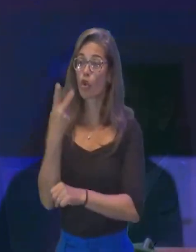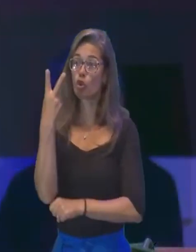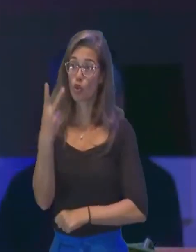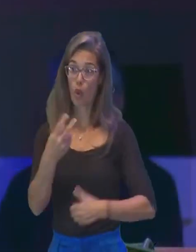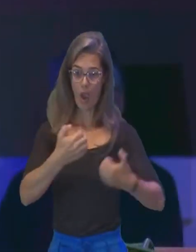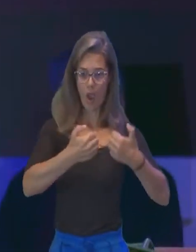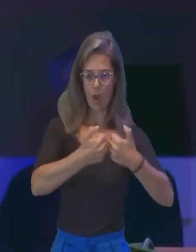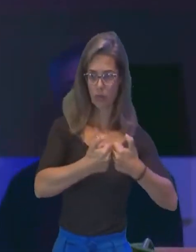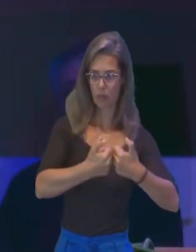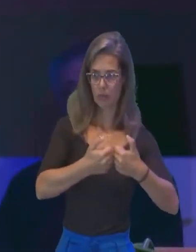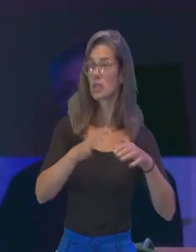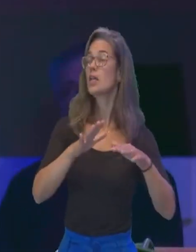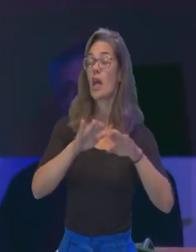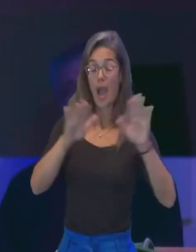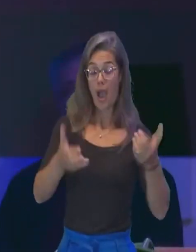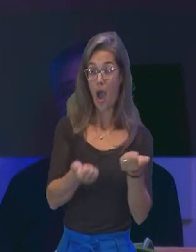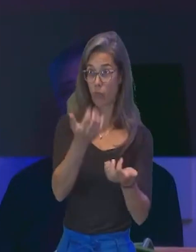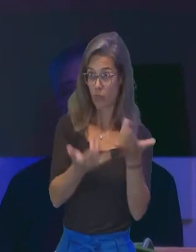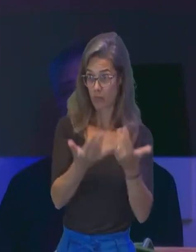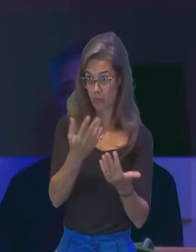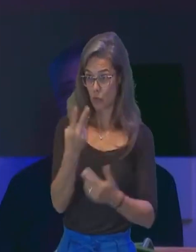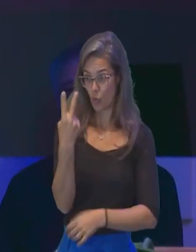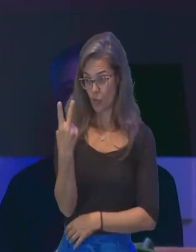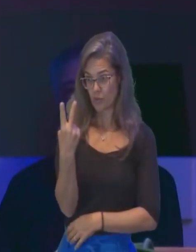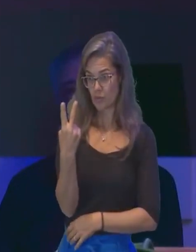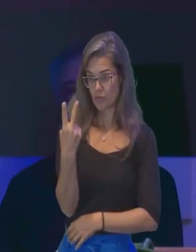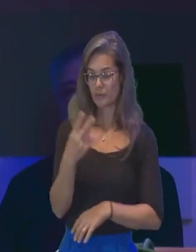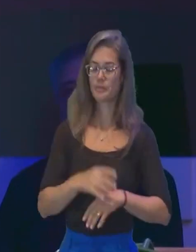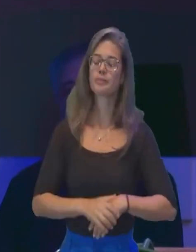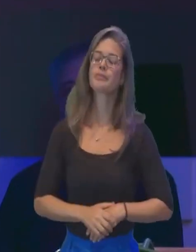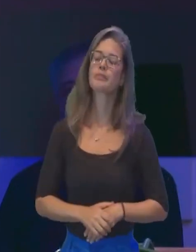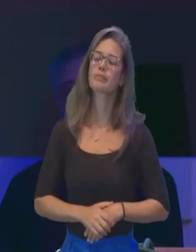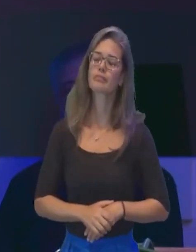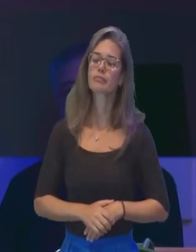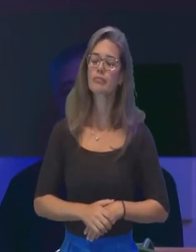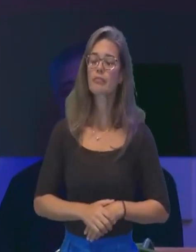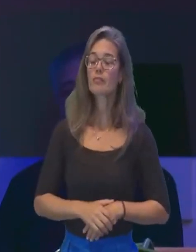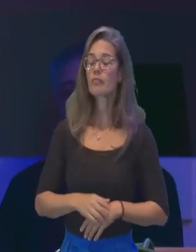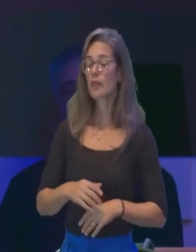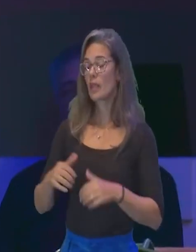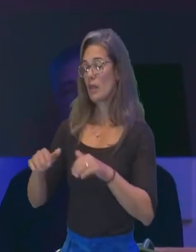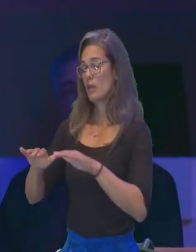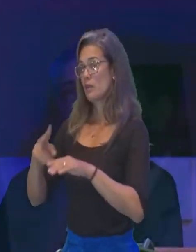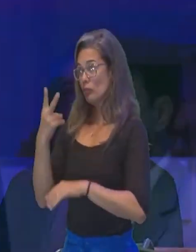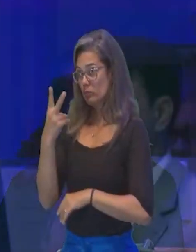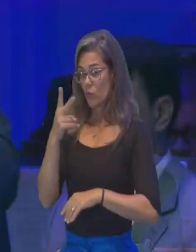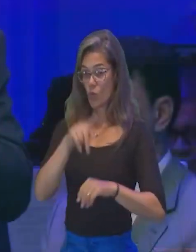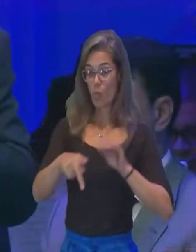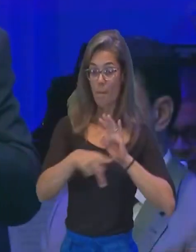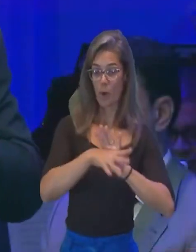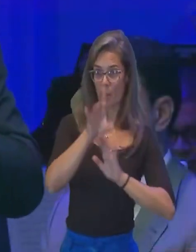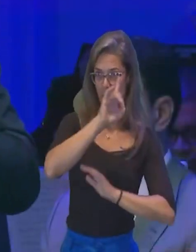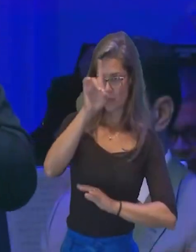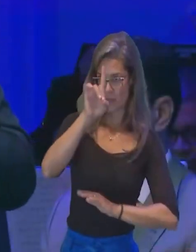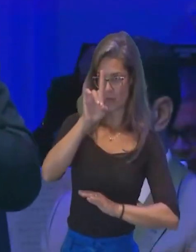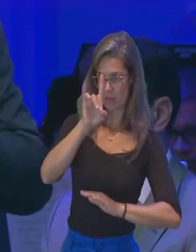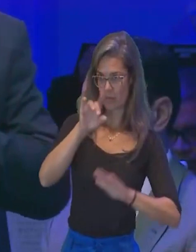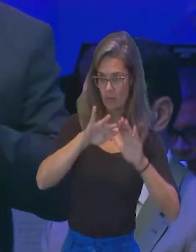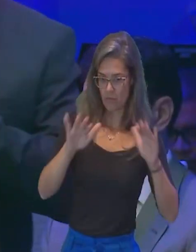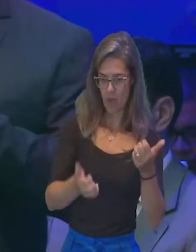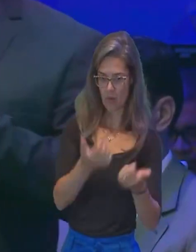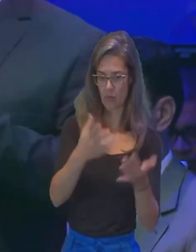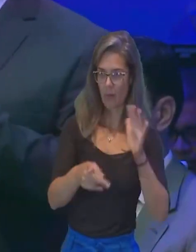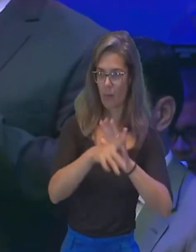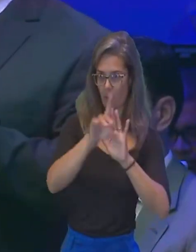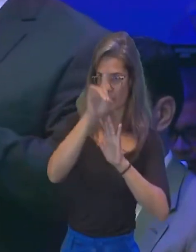nós faremos um altar para o Senhor. O Deus que responder por meio de fogo e colocar chama